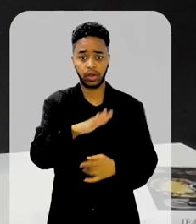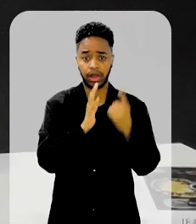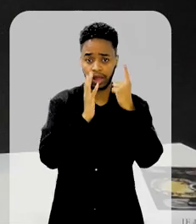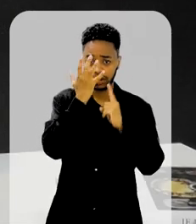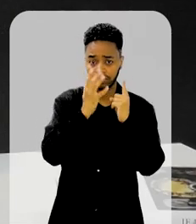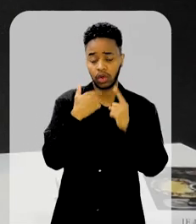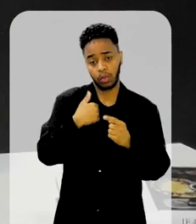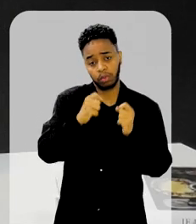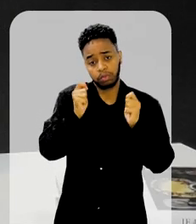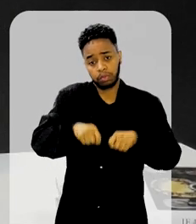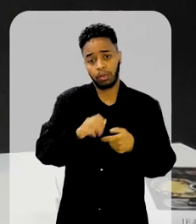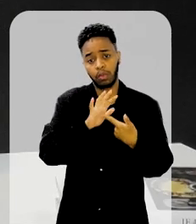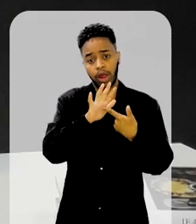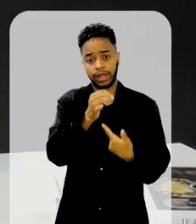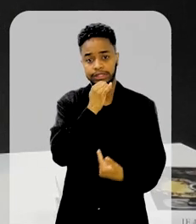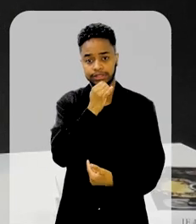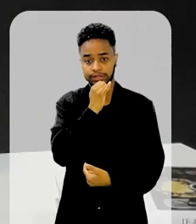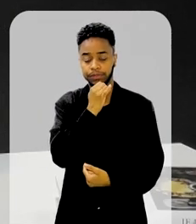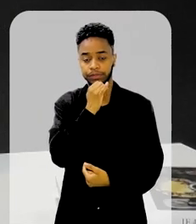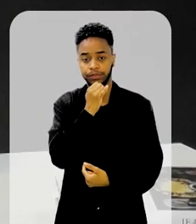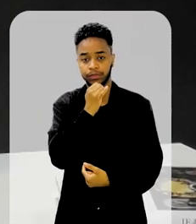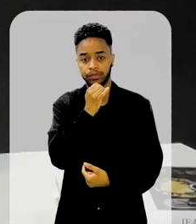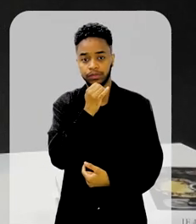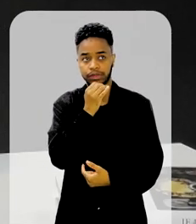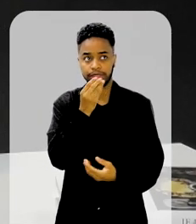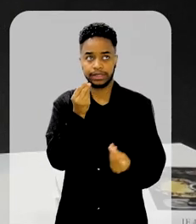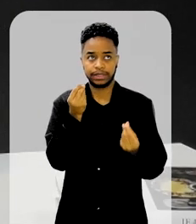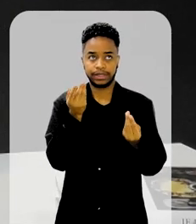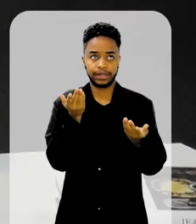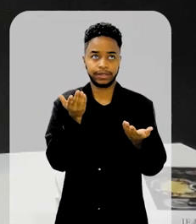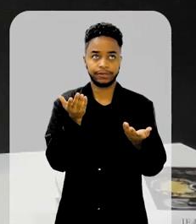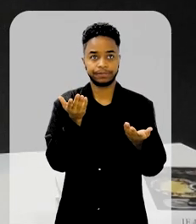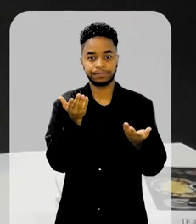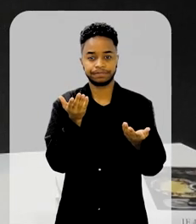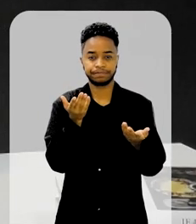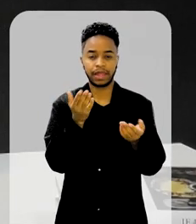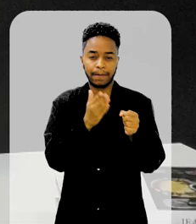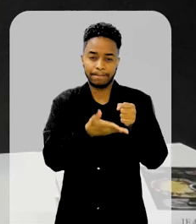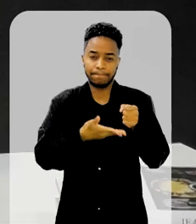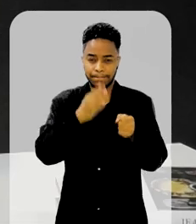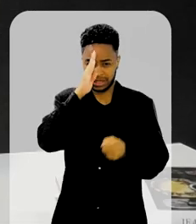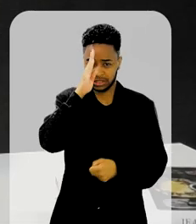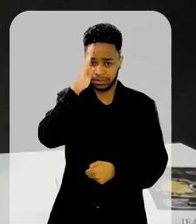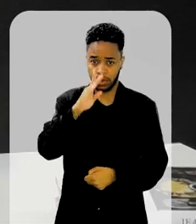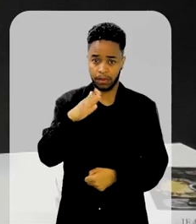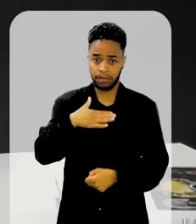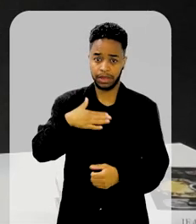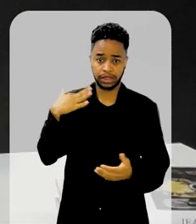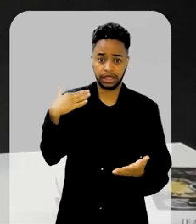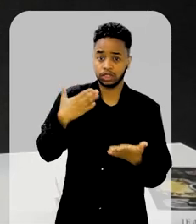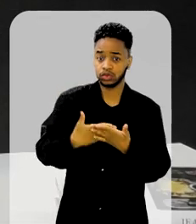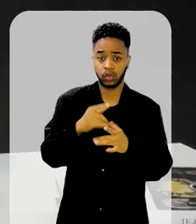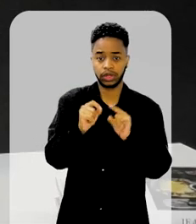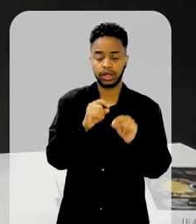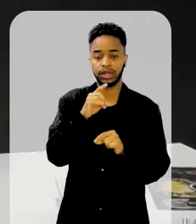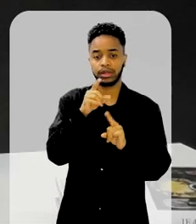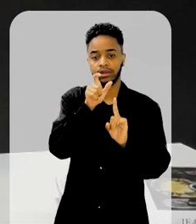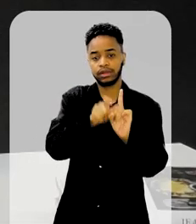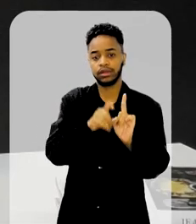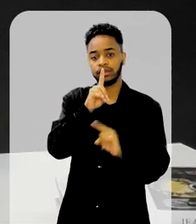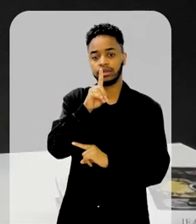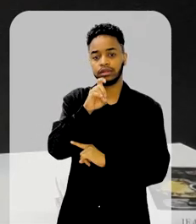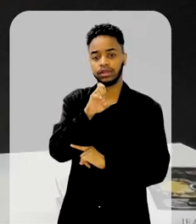eh dar um exemplo de um que me que foi assim fundamental para minha trajetória que foi o Dejair dos